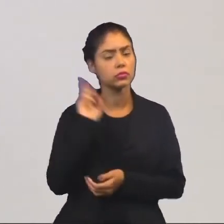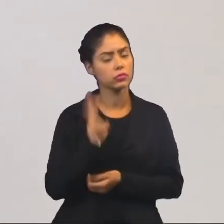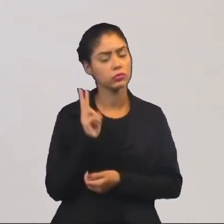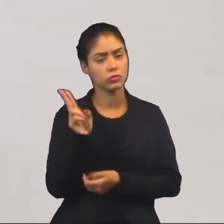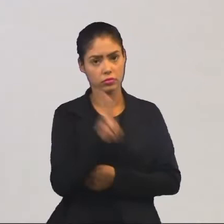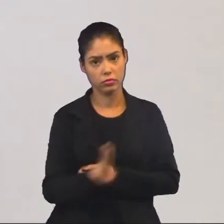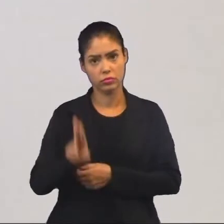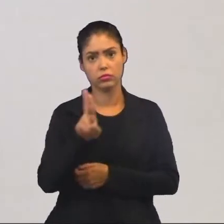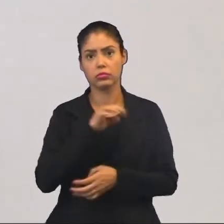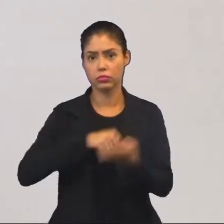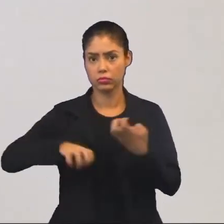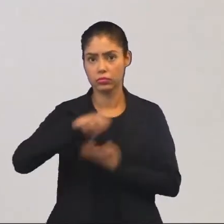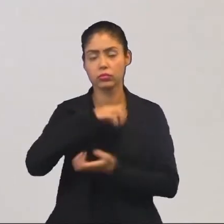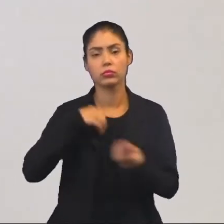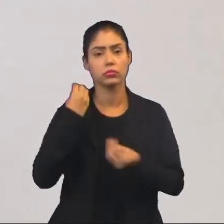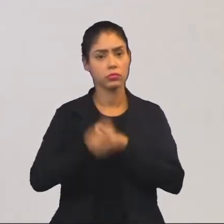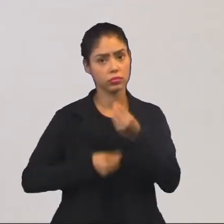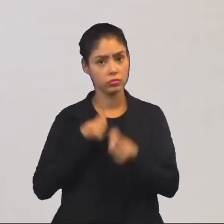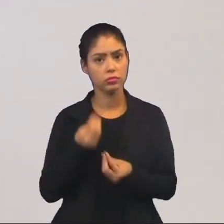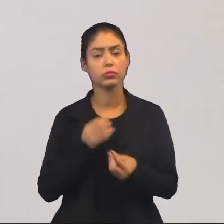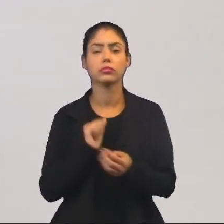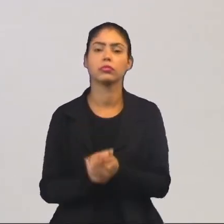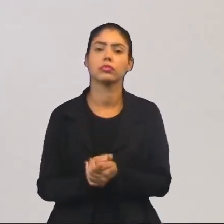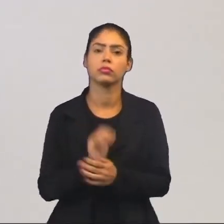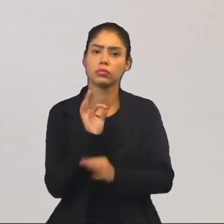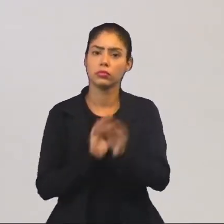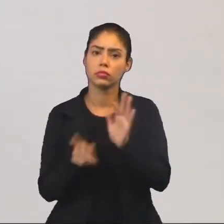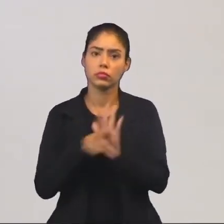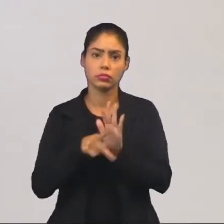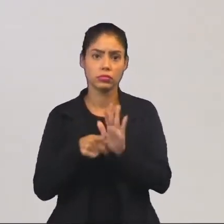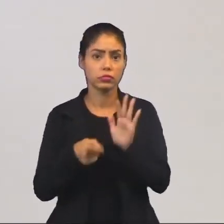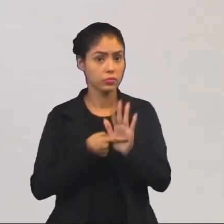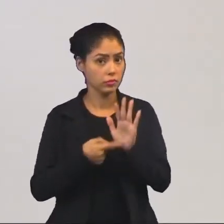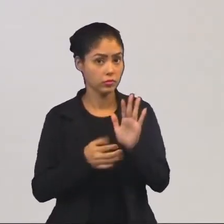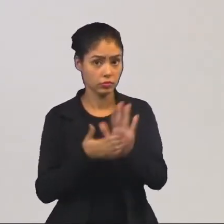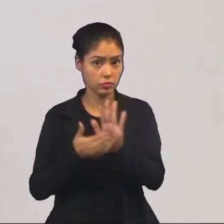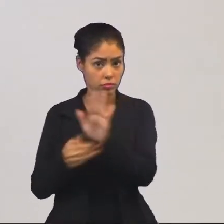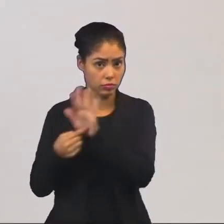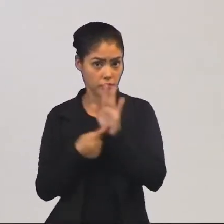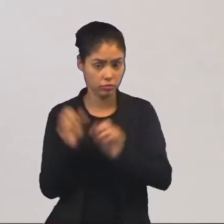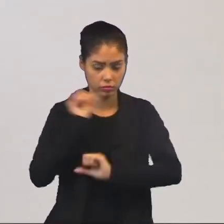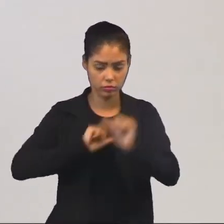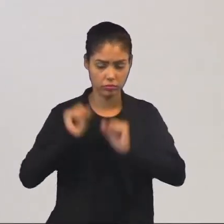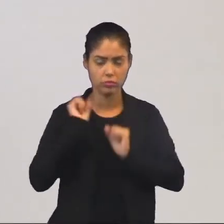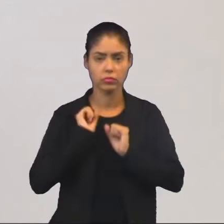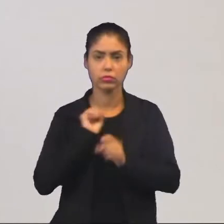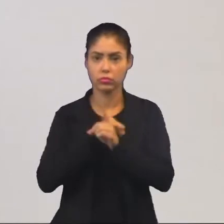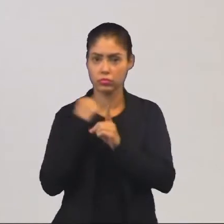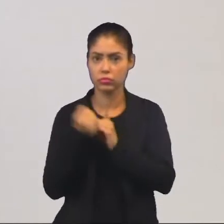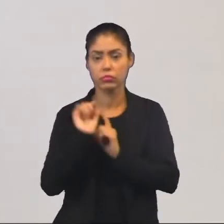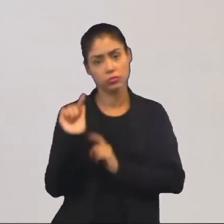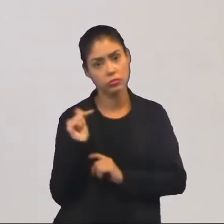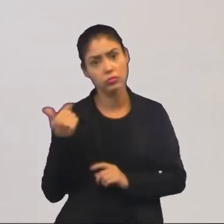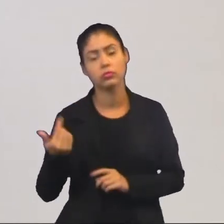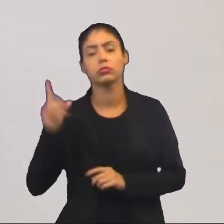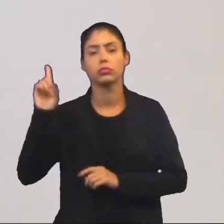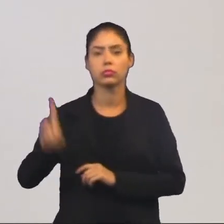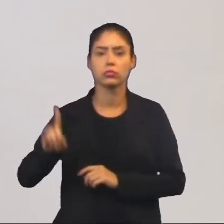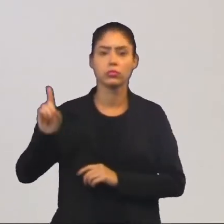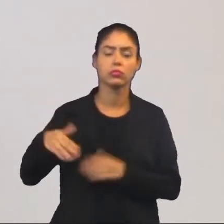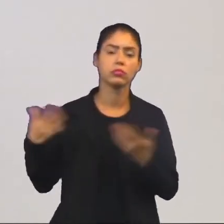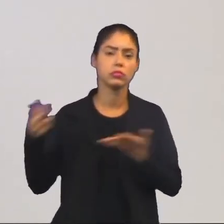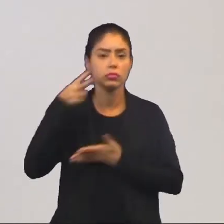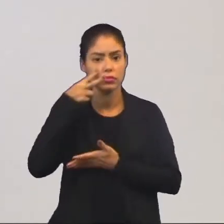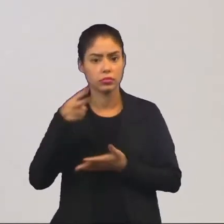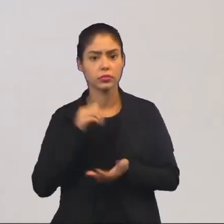sempre utiliza a revolução como ferramenta e como arma de mudanças sociais. Pelo outro lado, a gente